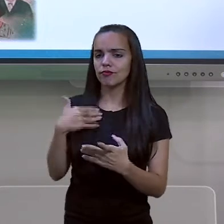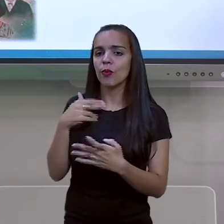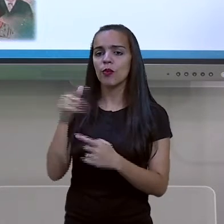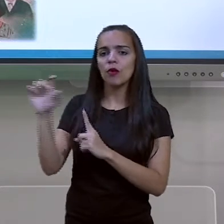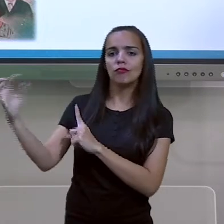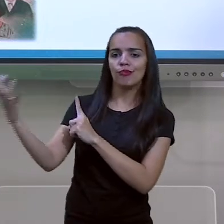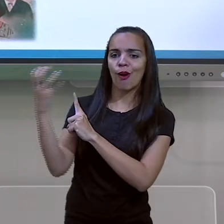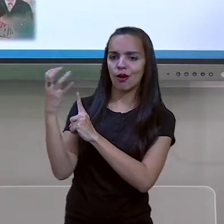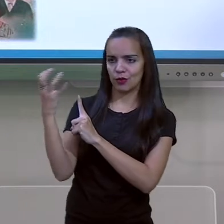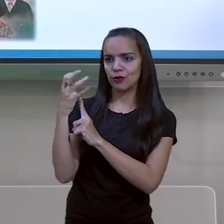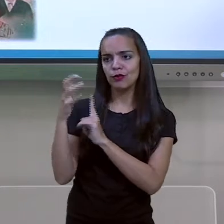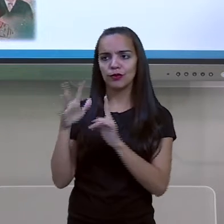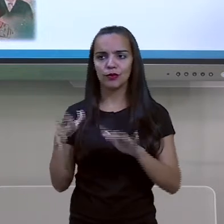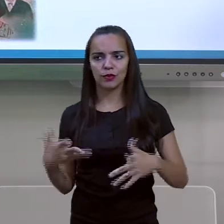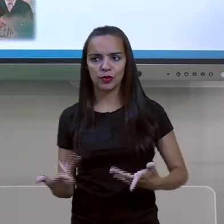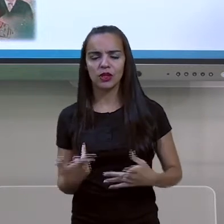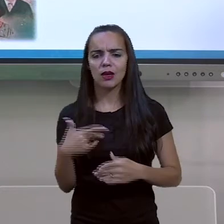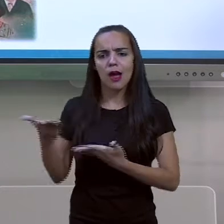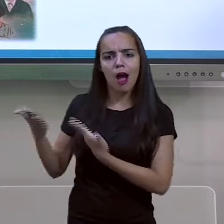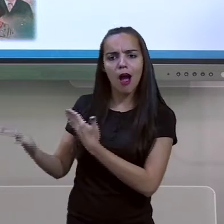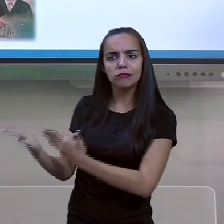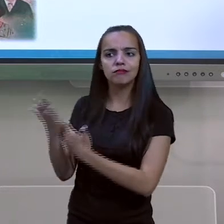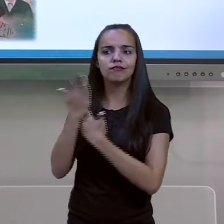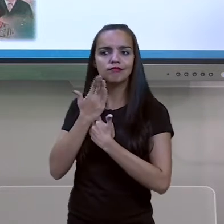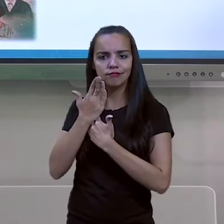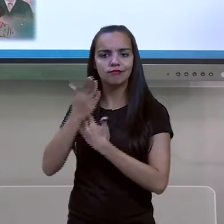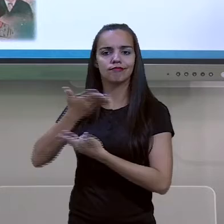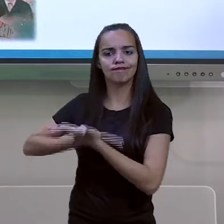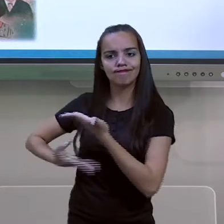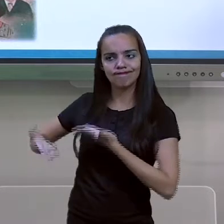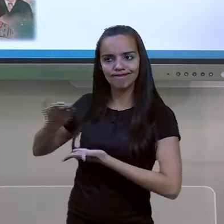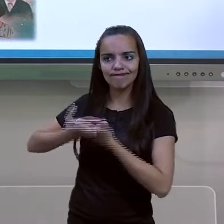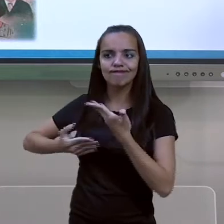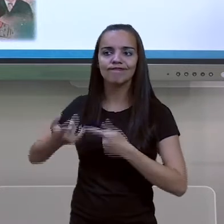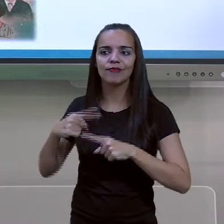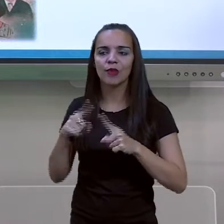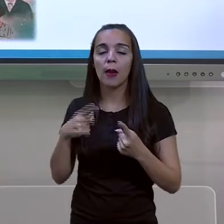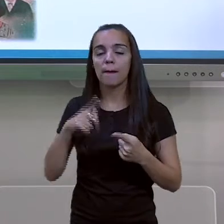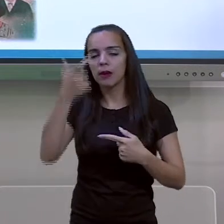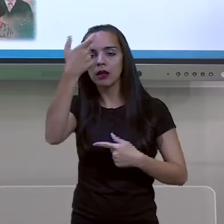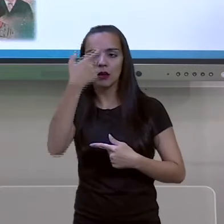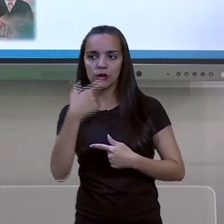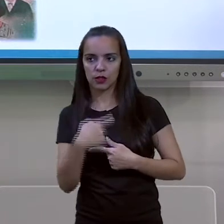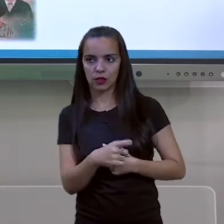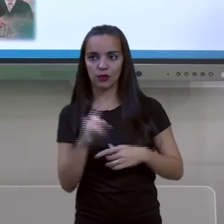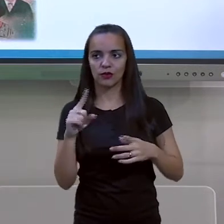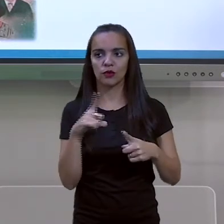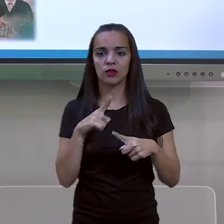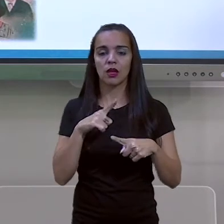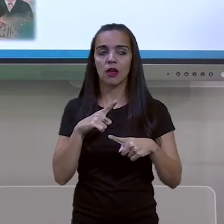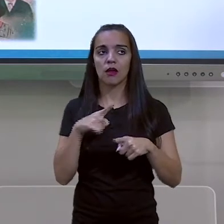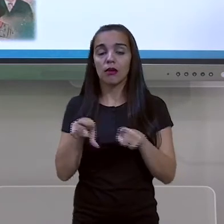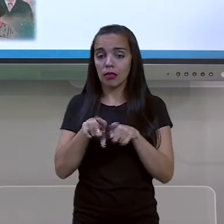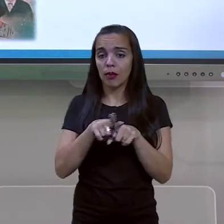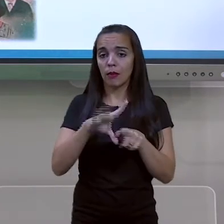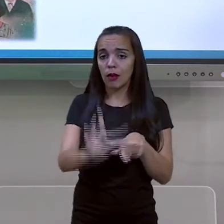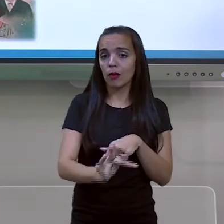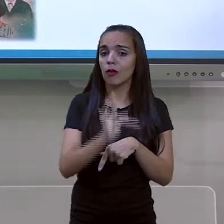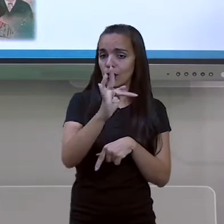eu vivo contribui muito para quem eu sou e para quem eu vou